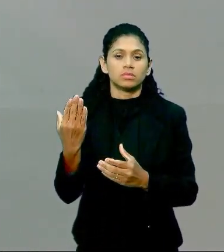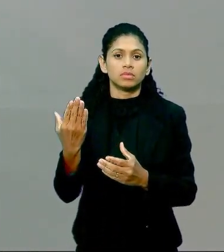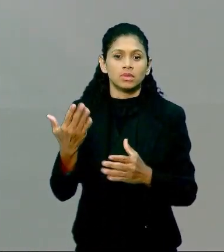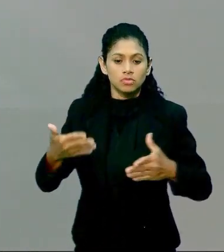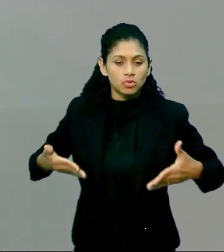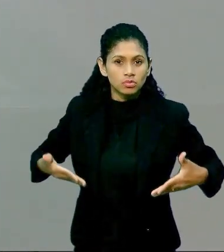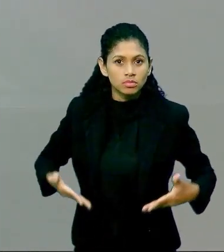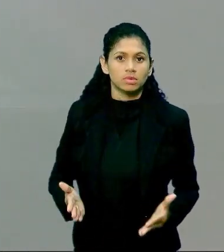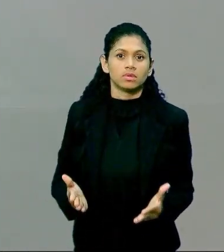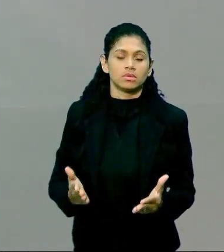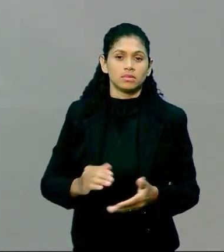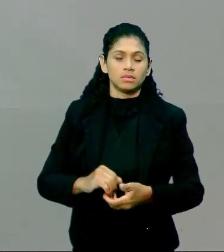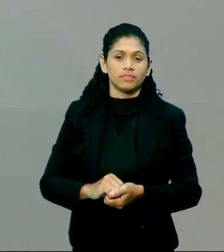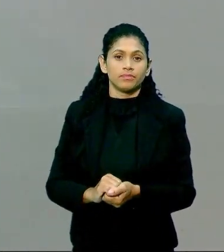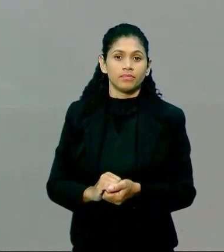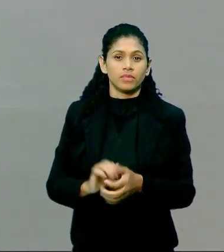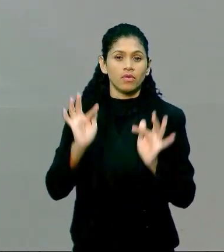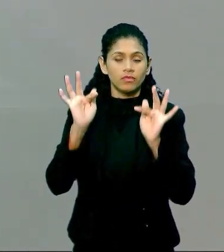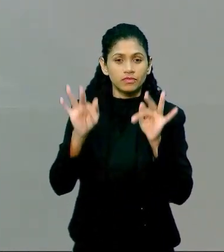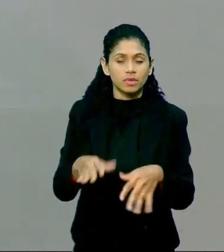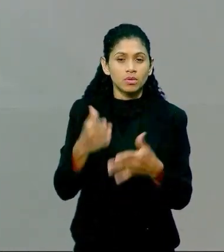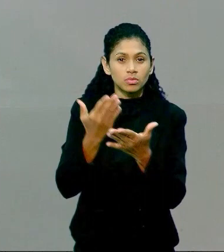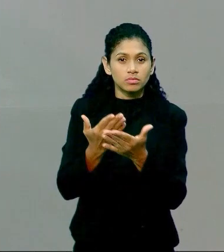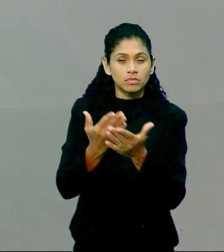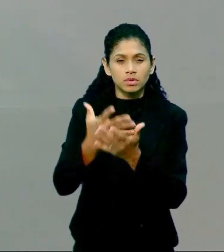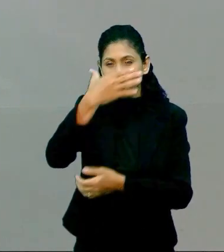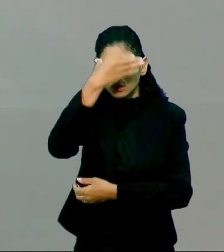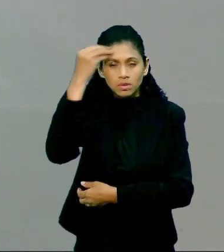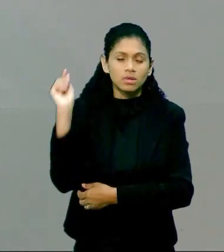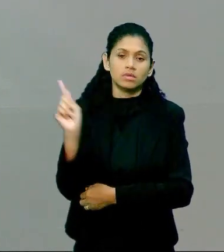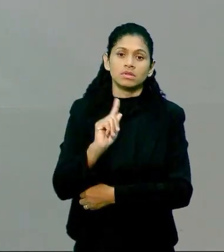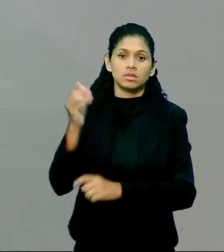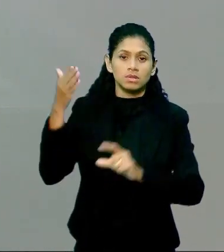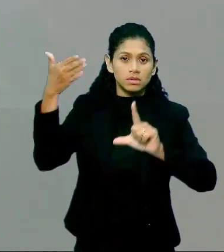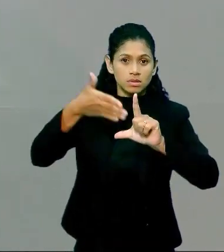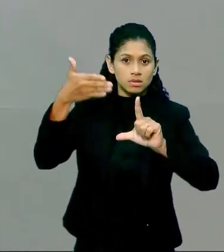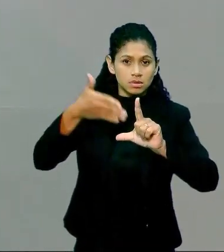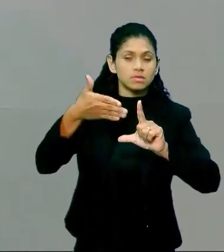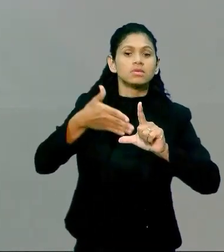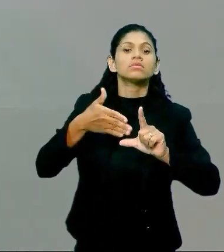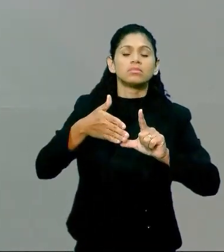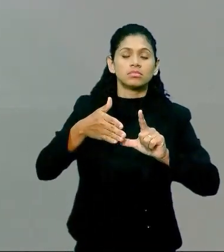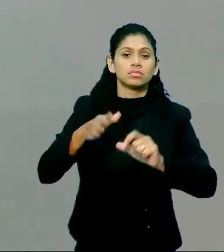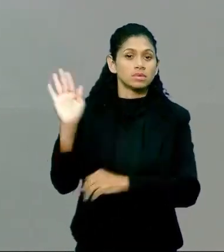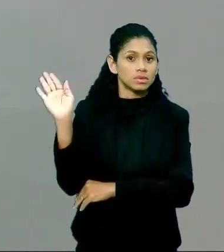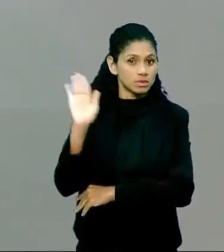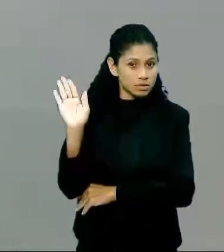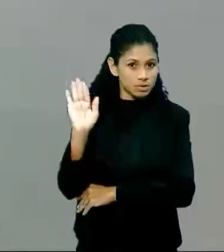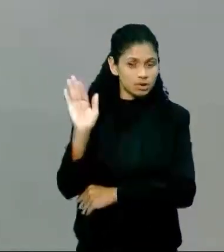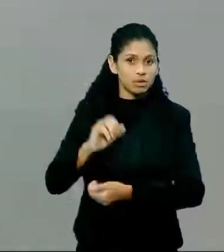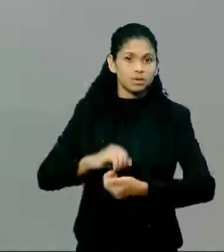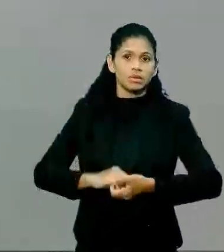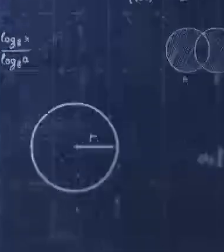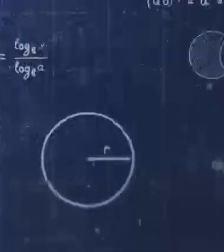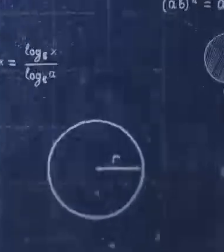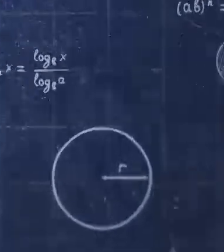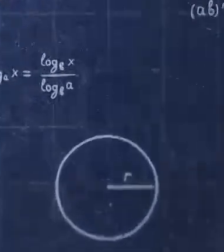Aqui chegamos ao final de mais uma aula. Não esqueça de acessar a plataforma Eduque. Hasta luego!